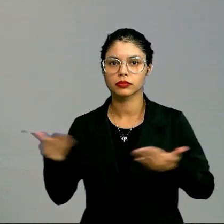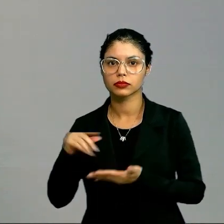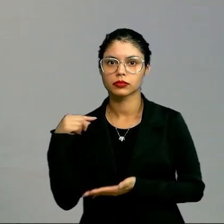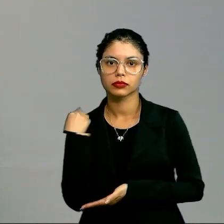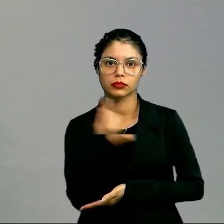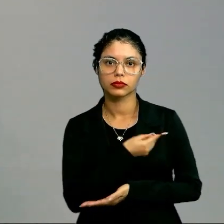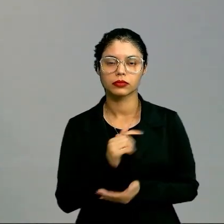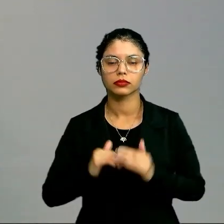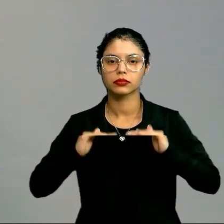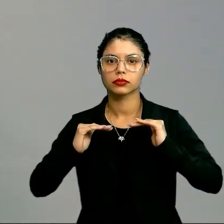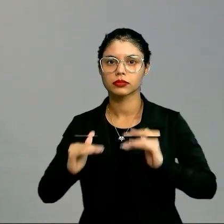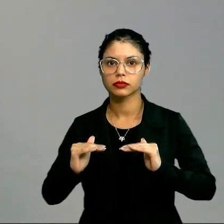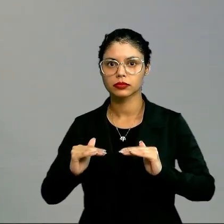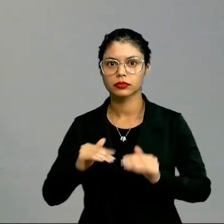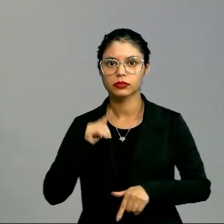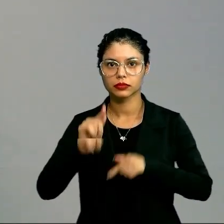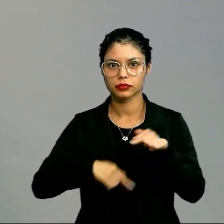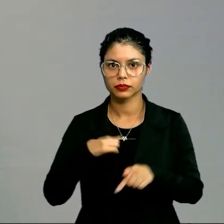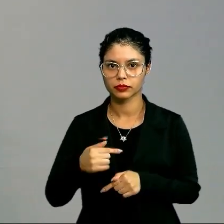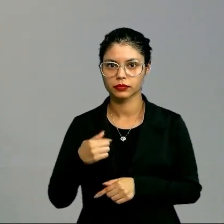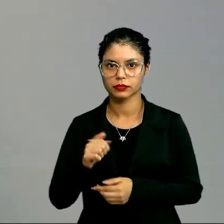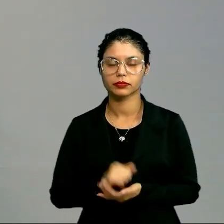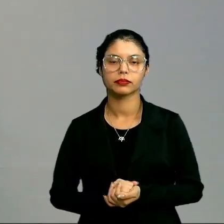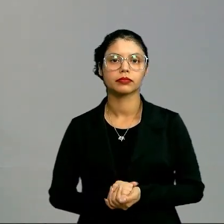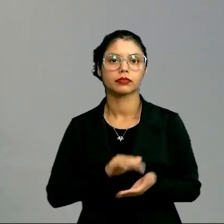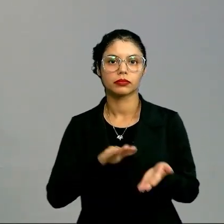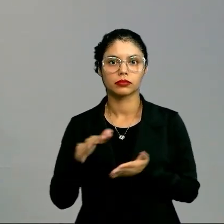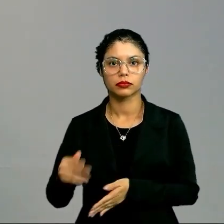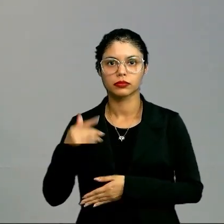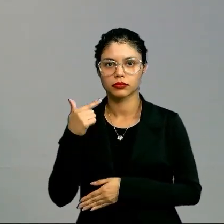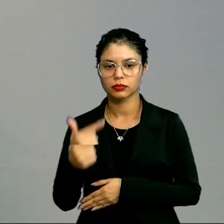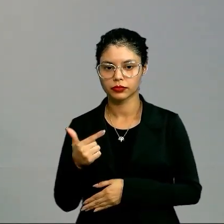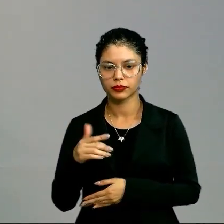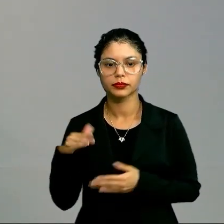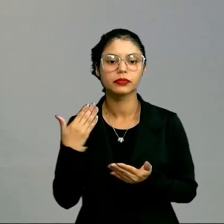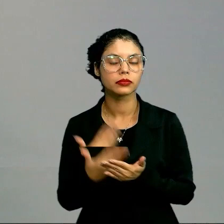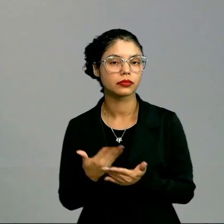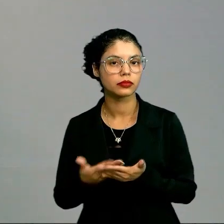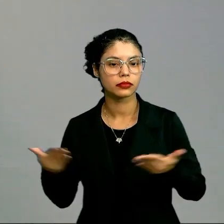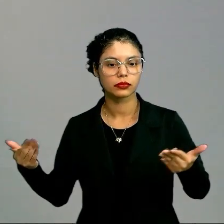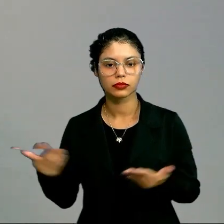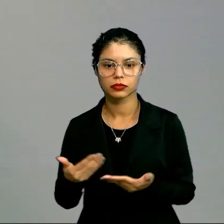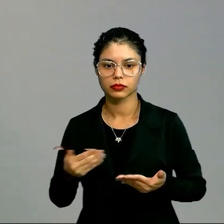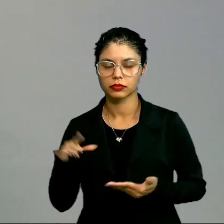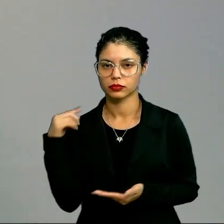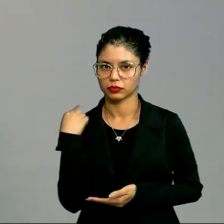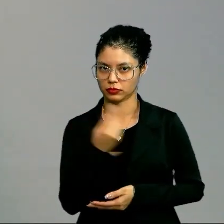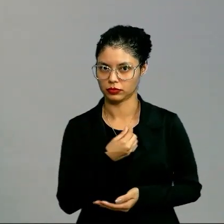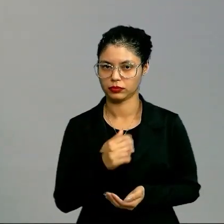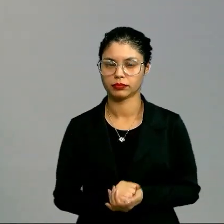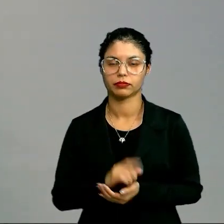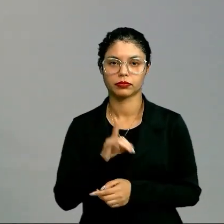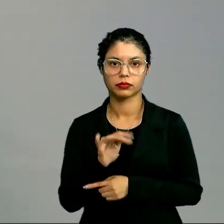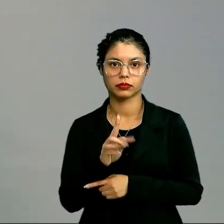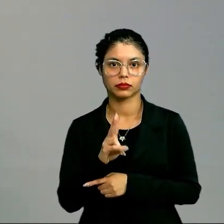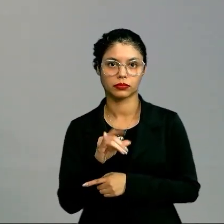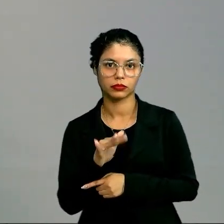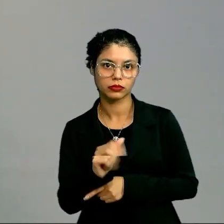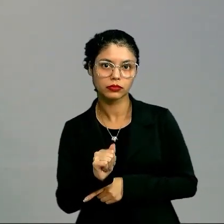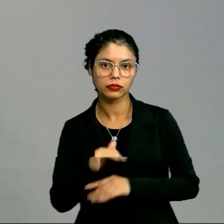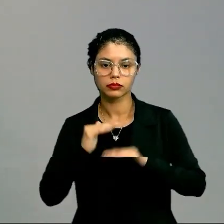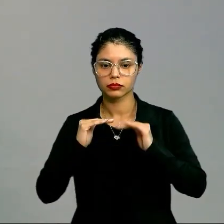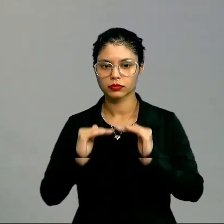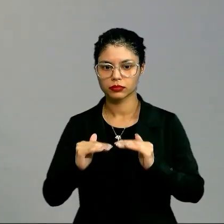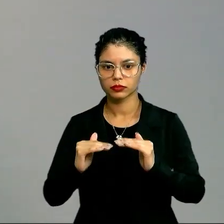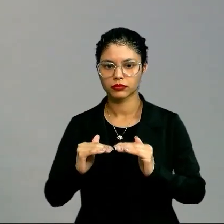falar sobre equilíbrio químico, parte 2. Nessa aula nós vamos falar um pouquinho sobre o deslocamento de equilíbrio. Quais os